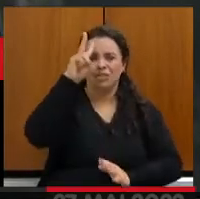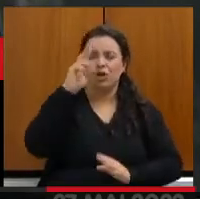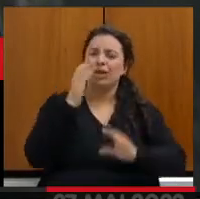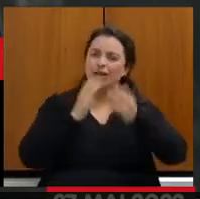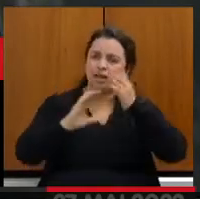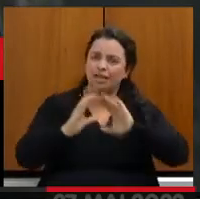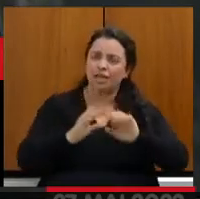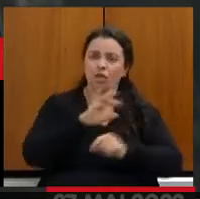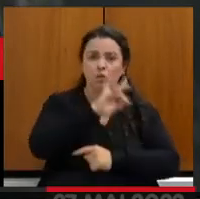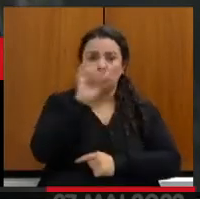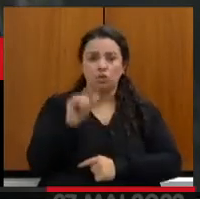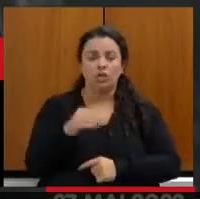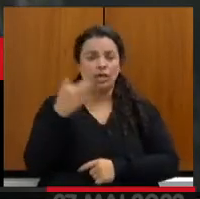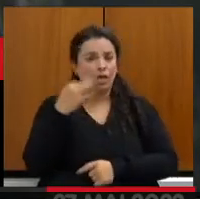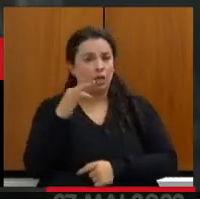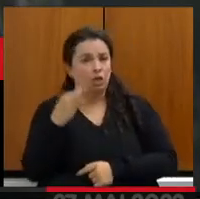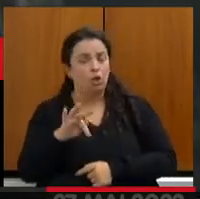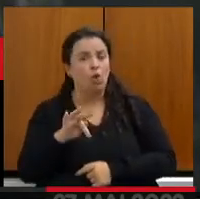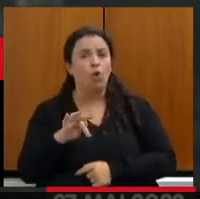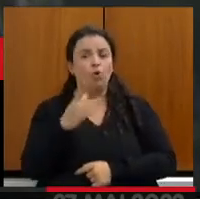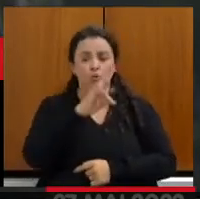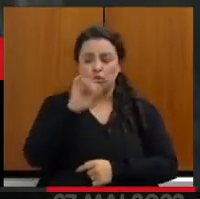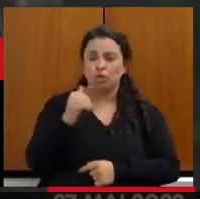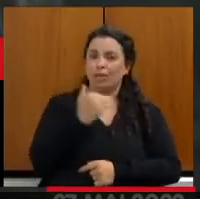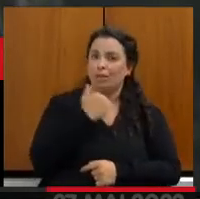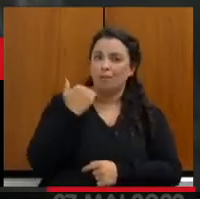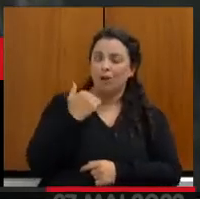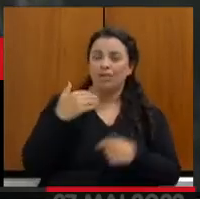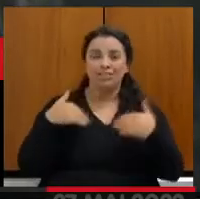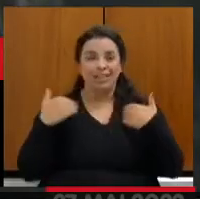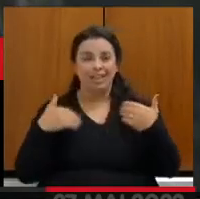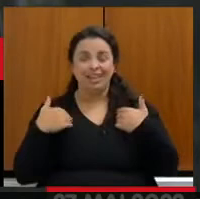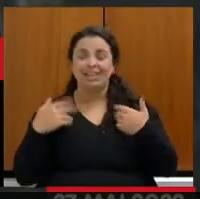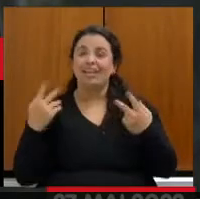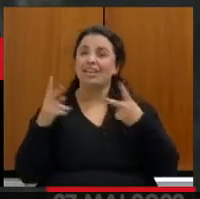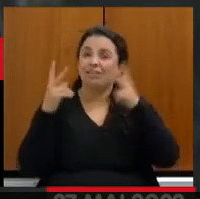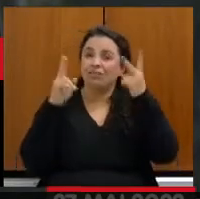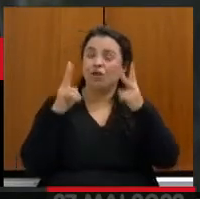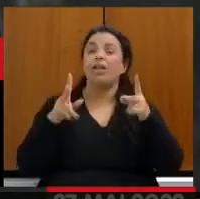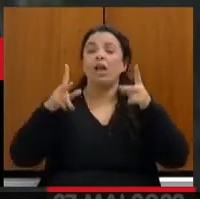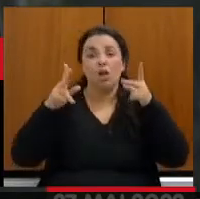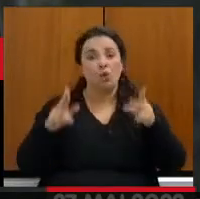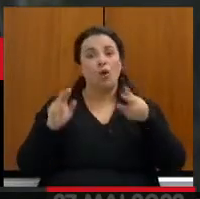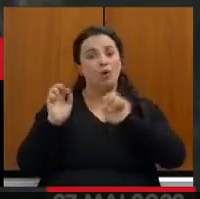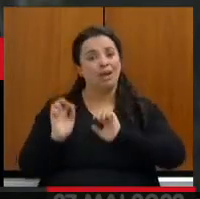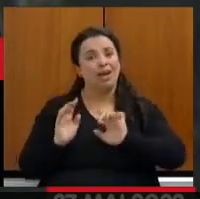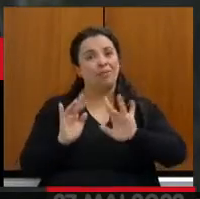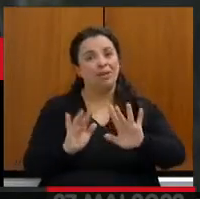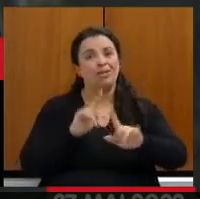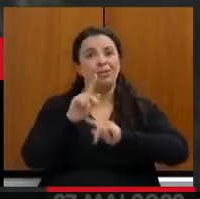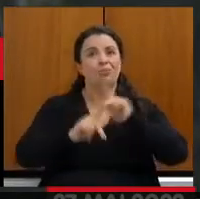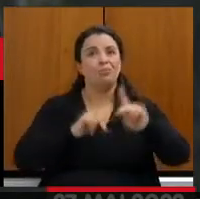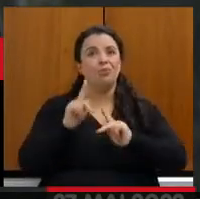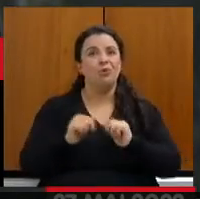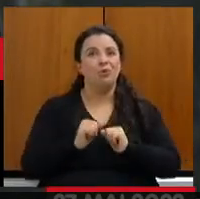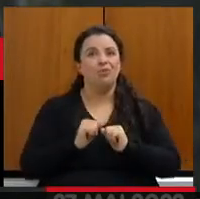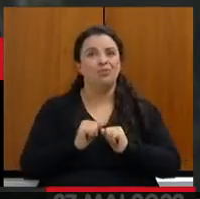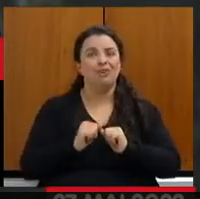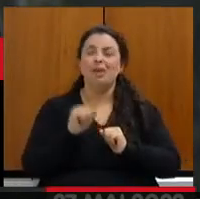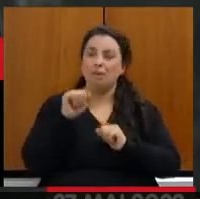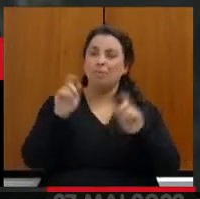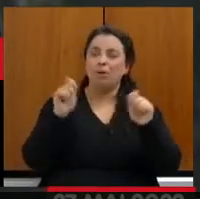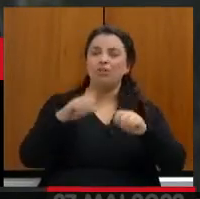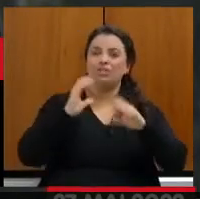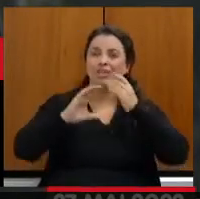morte na alegria e na Vitória como se faz agora na caminhada do Povo e aí você pode até cantar que a gente canta todo